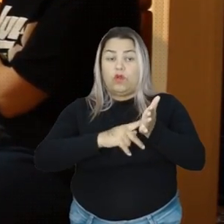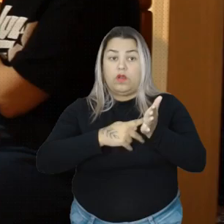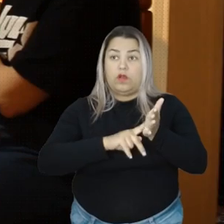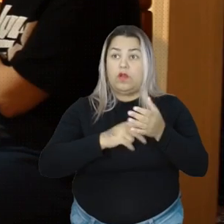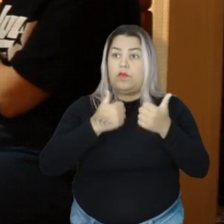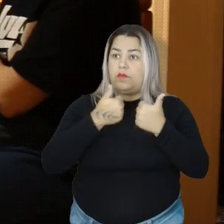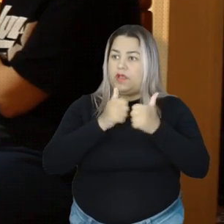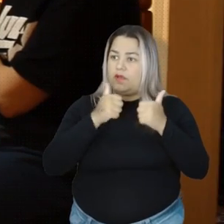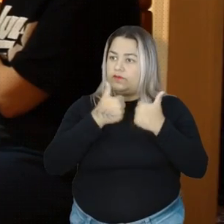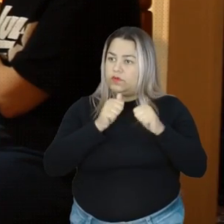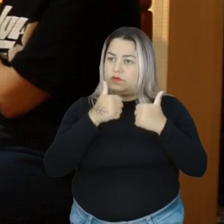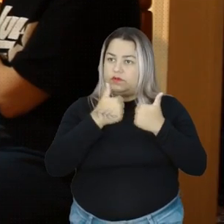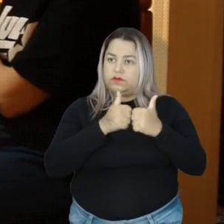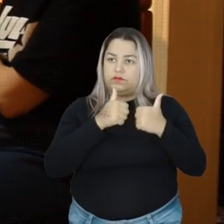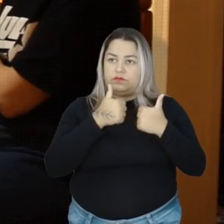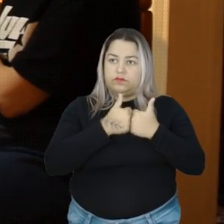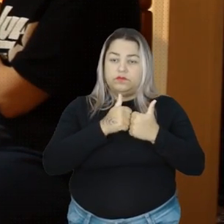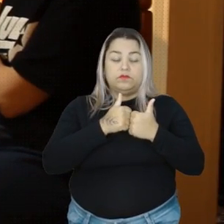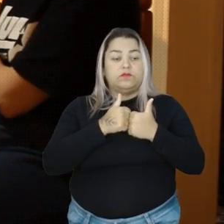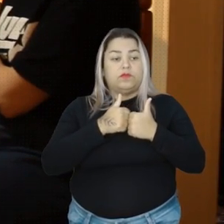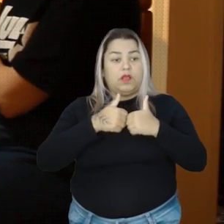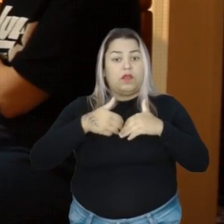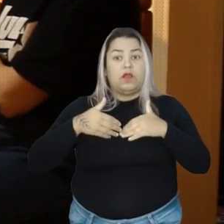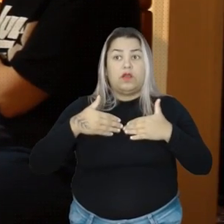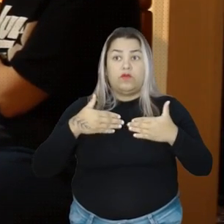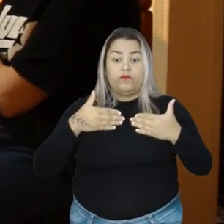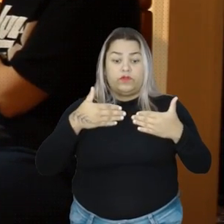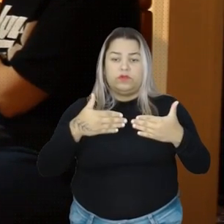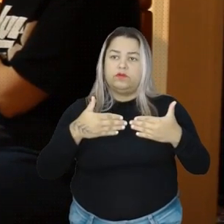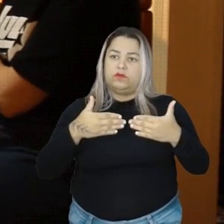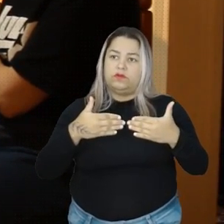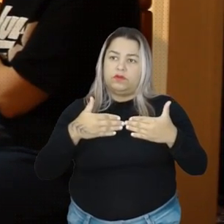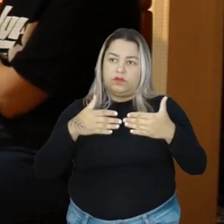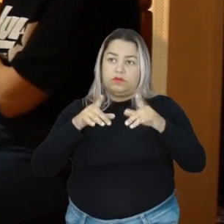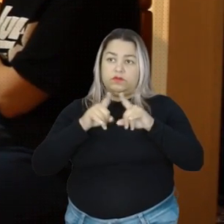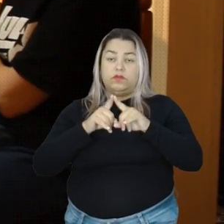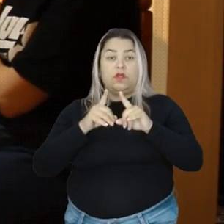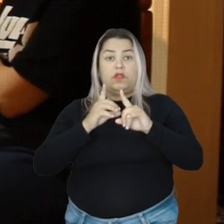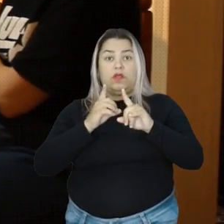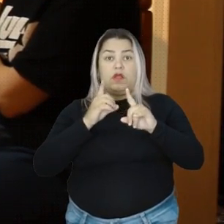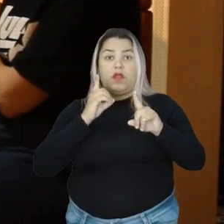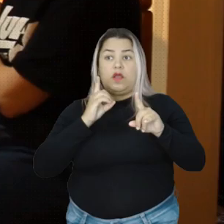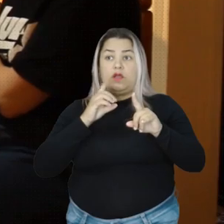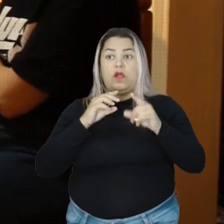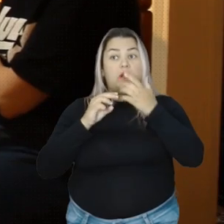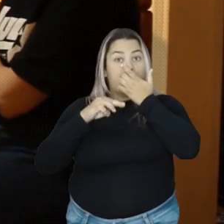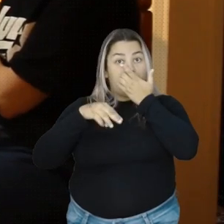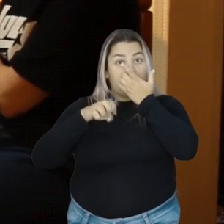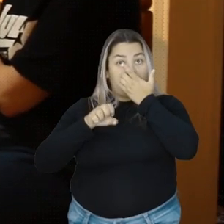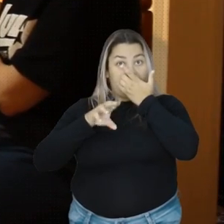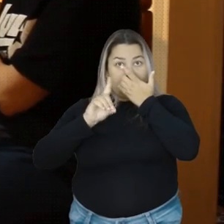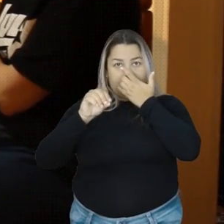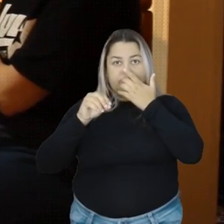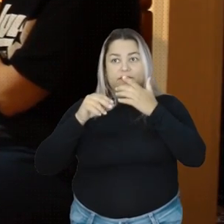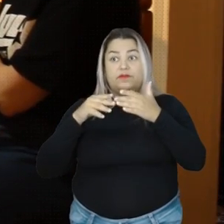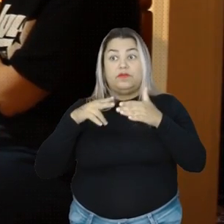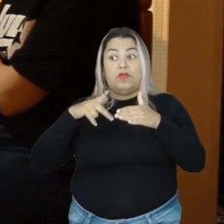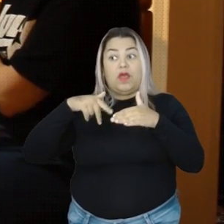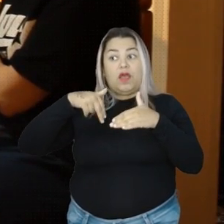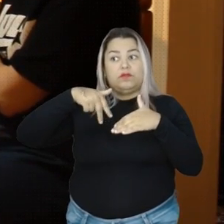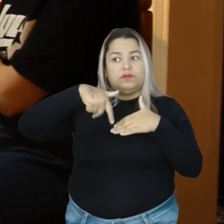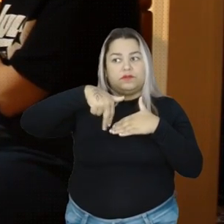ônibus lá, passava aqui em frente de casa, de tardinha, ia lá, desembarcava no mercado, atravessava o mercado e ia